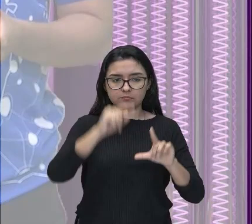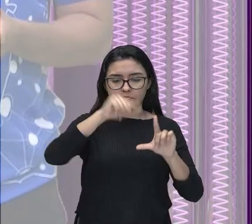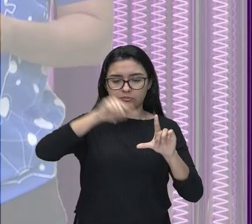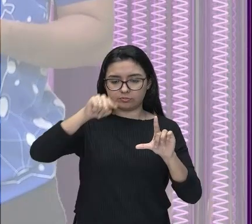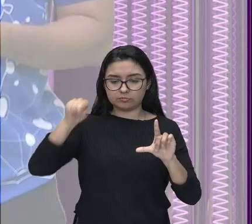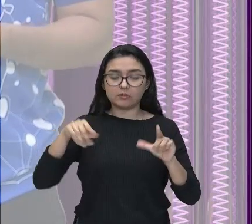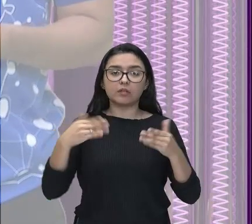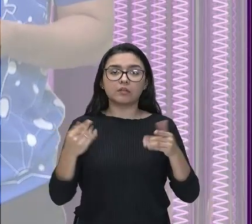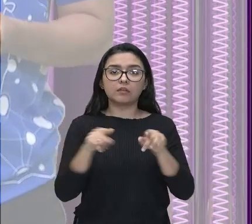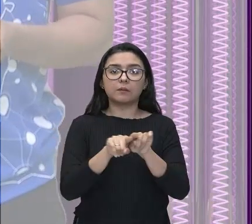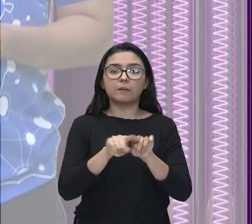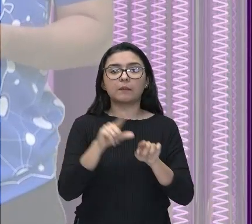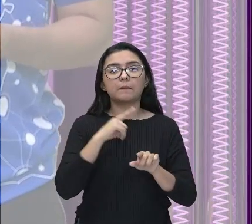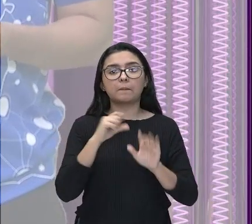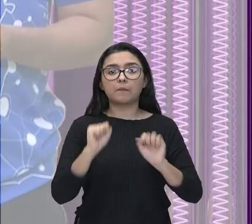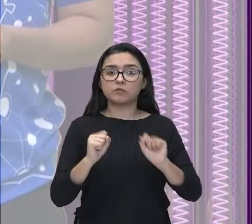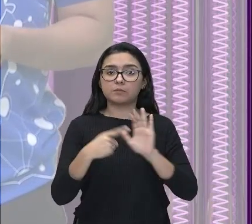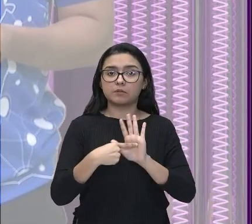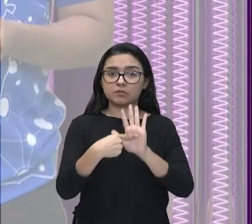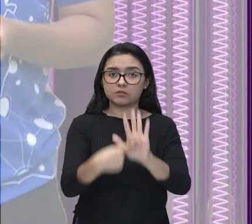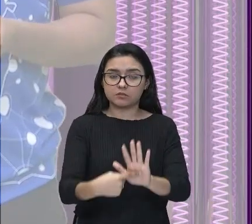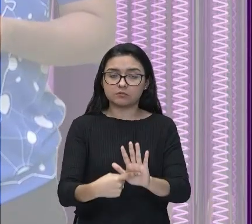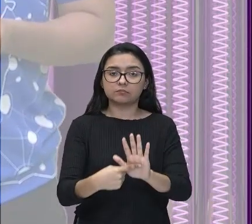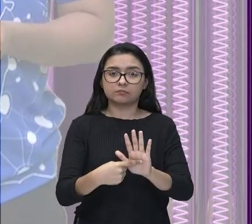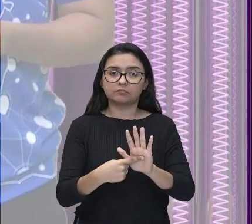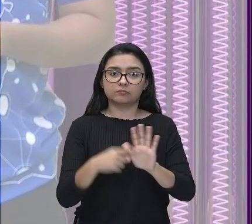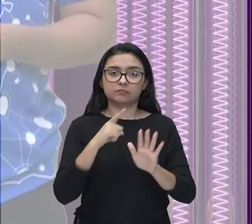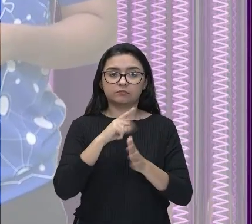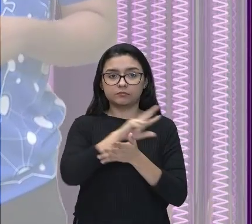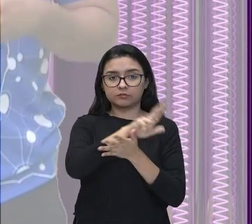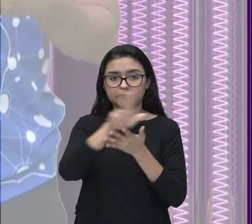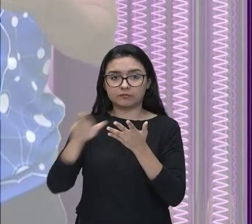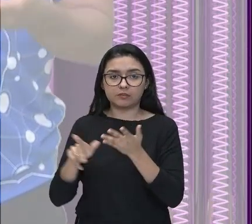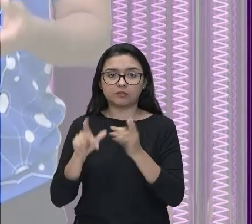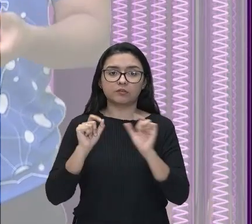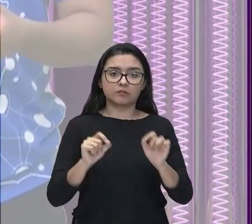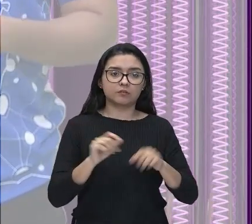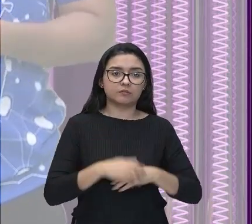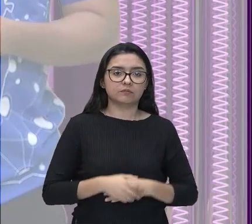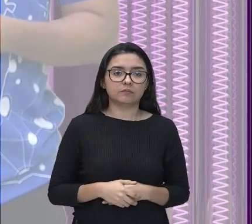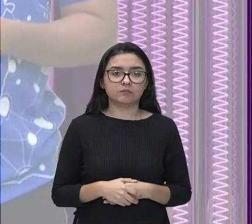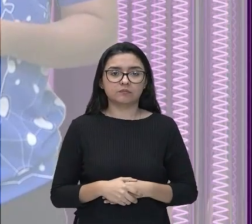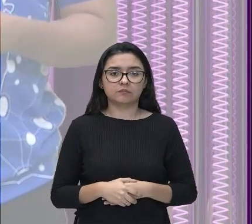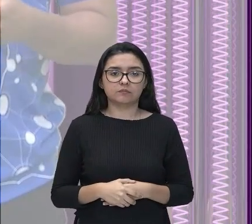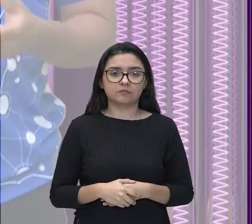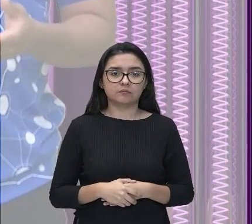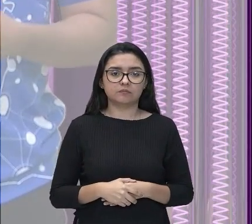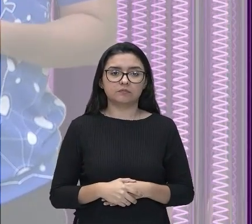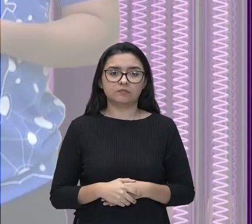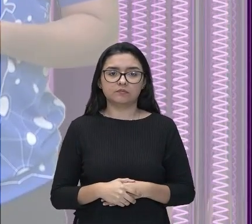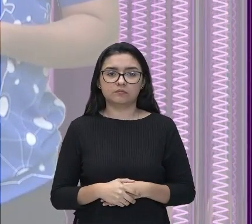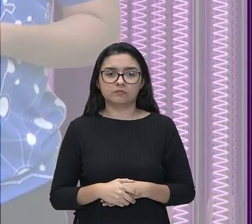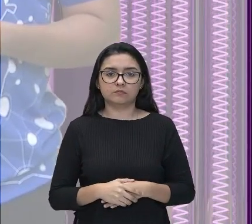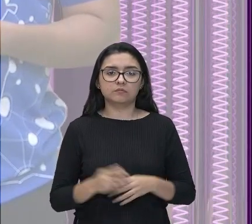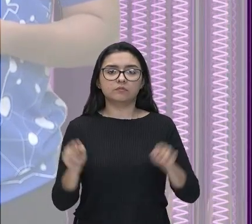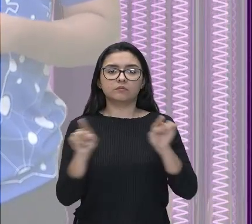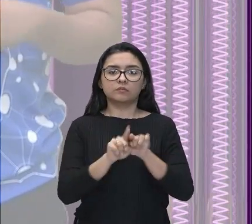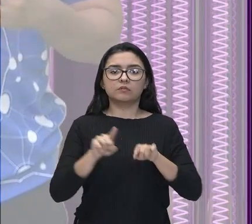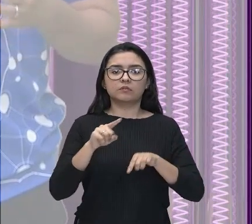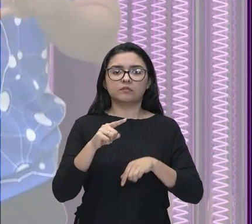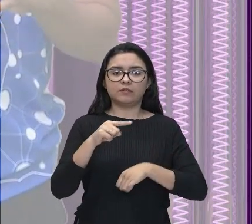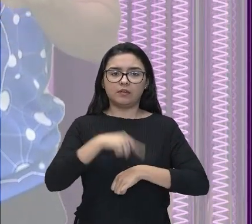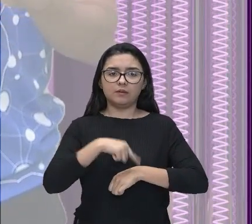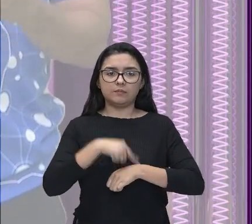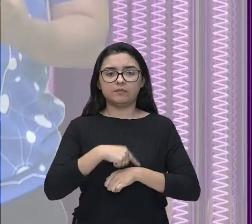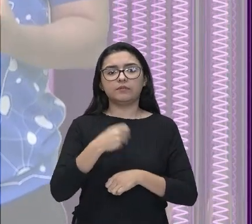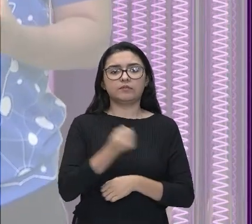números podem apresentar diferentes unidades de medida expressas em tempo ou em quantidade.